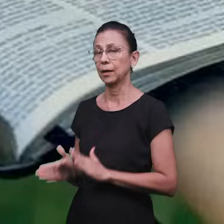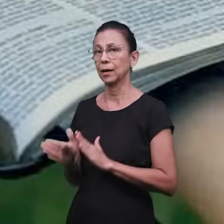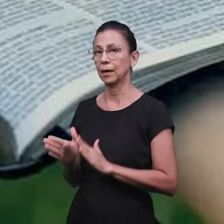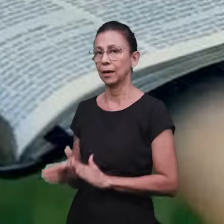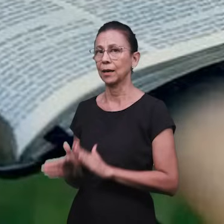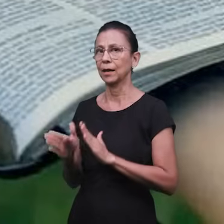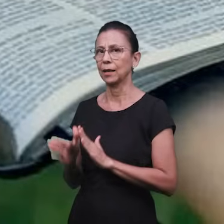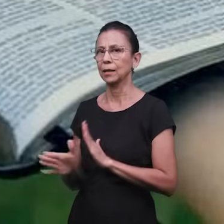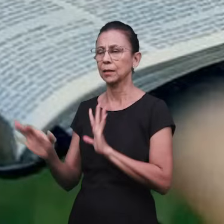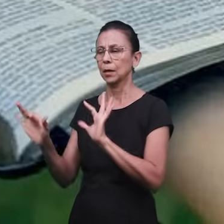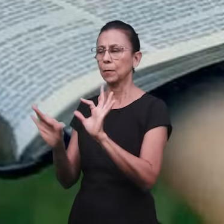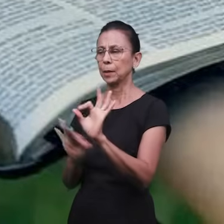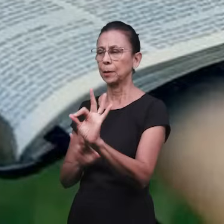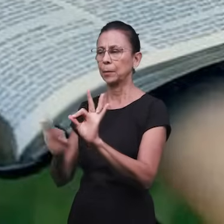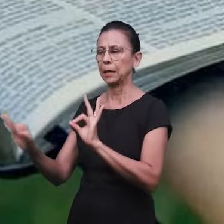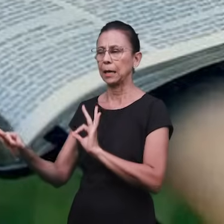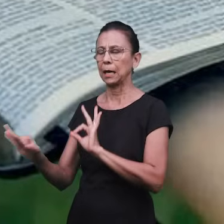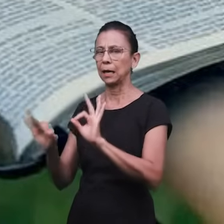ataviada,